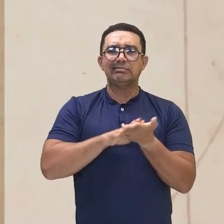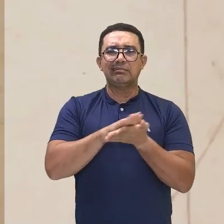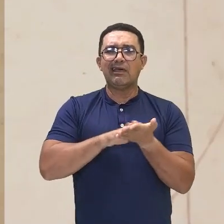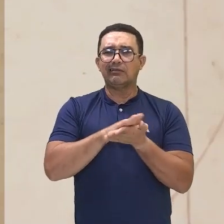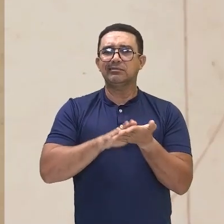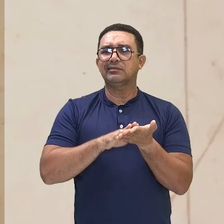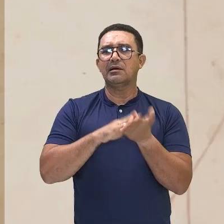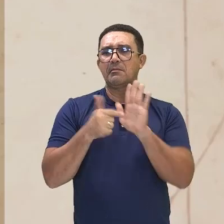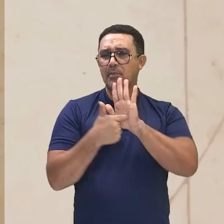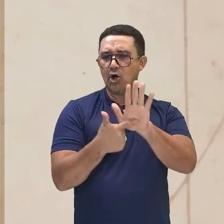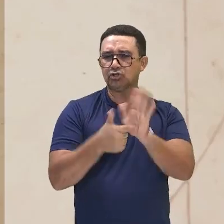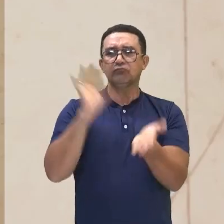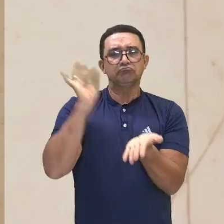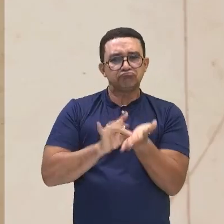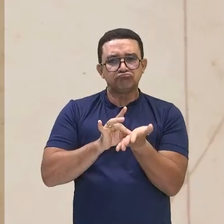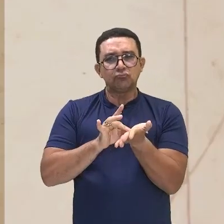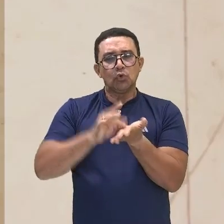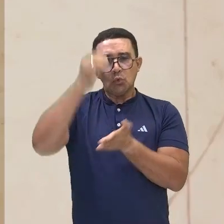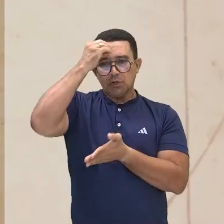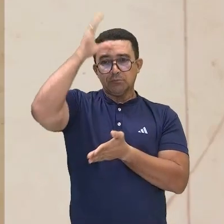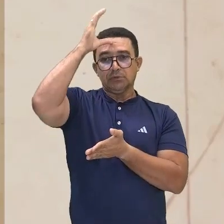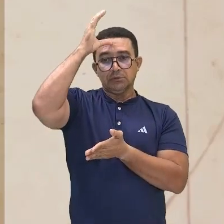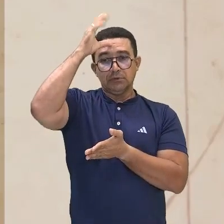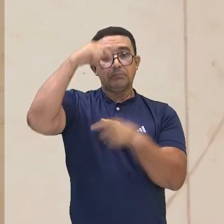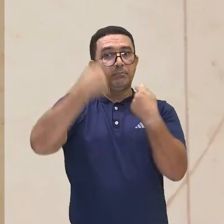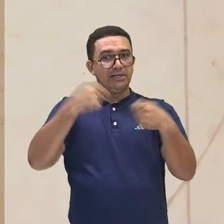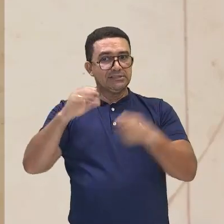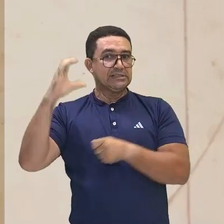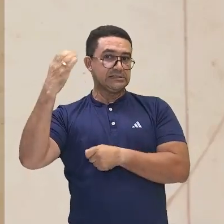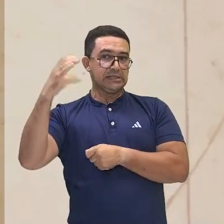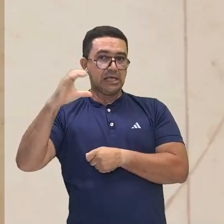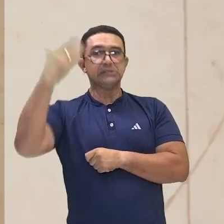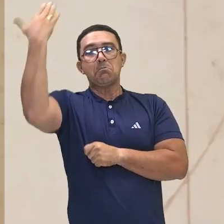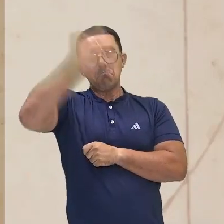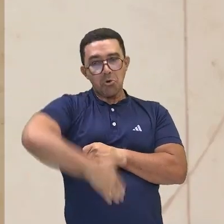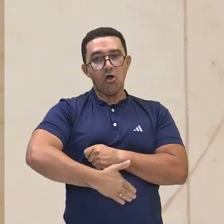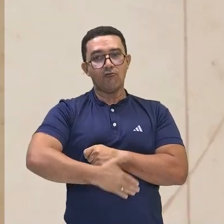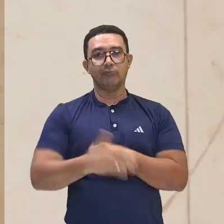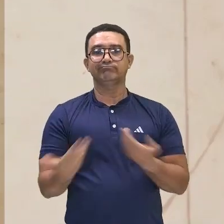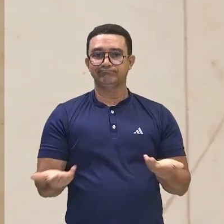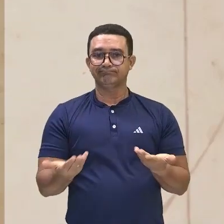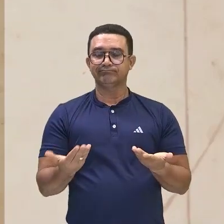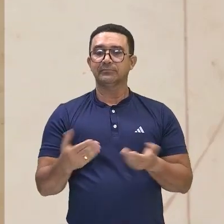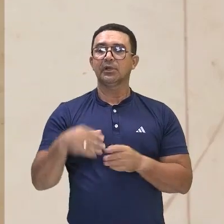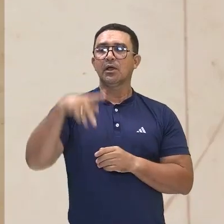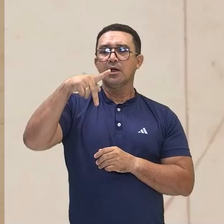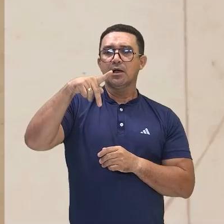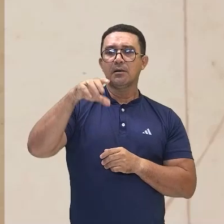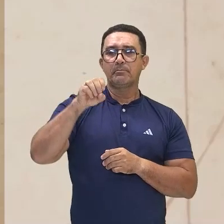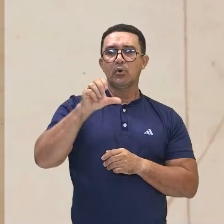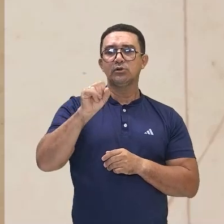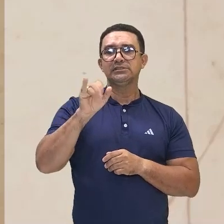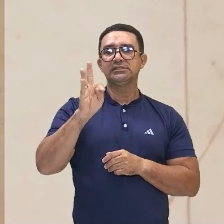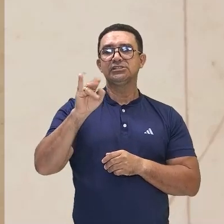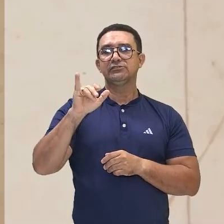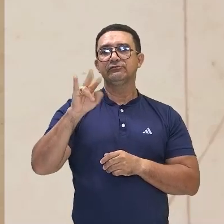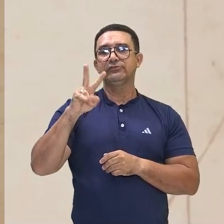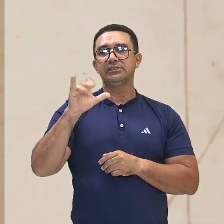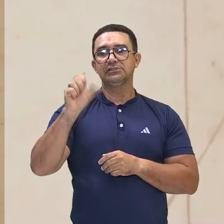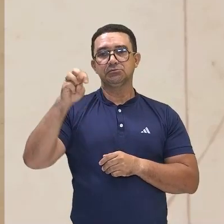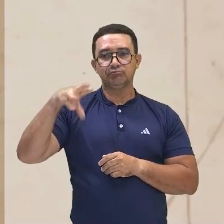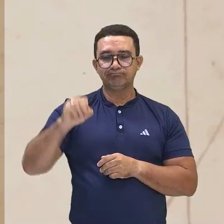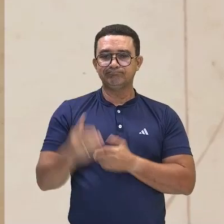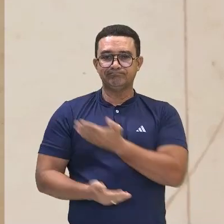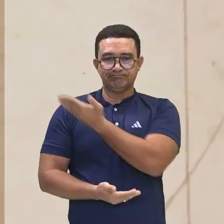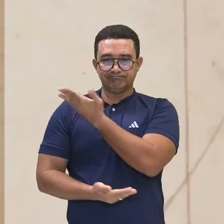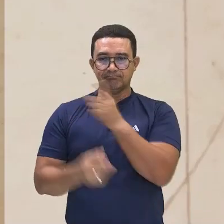verdadeiro conhecimento que não seja pelo caminho da ciência. E o positivismo ele vai justamente reforçar essa ideia,